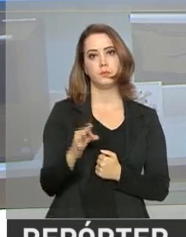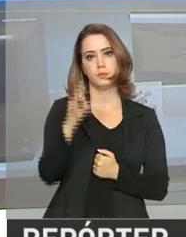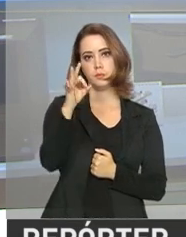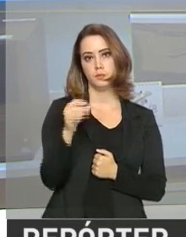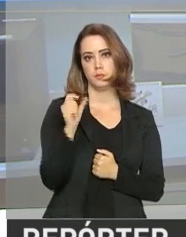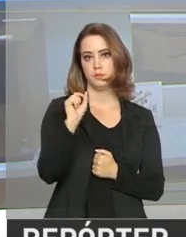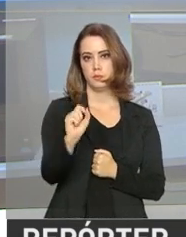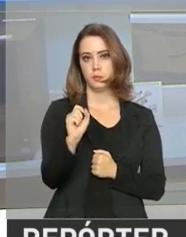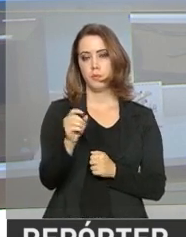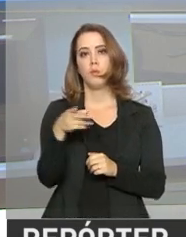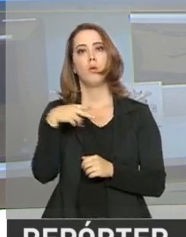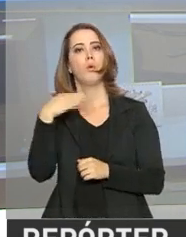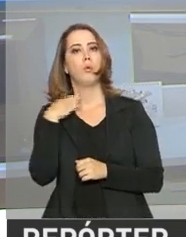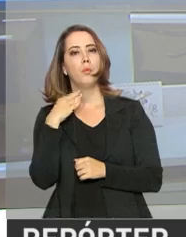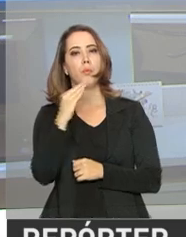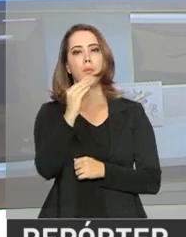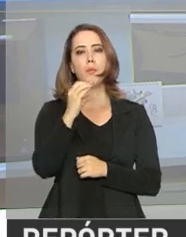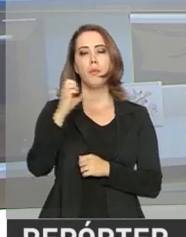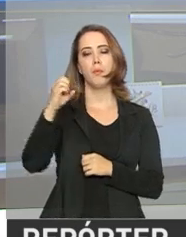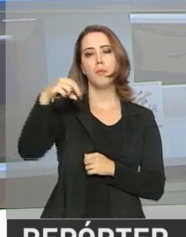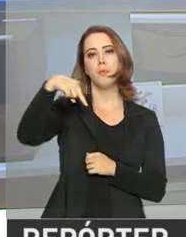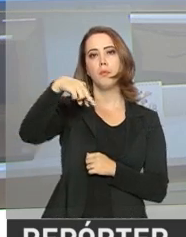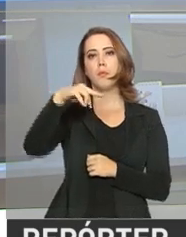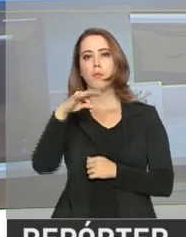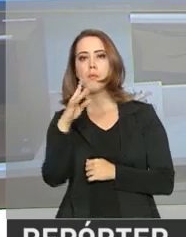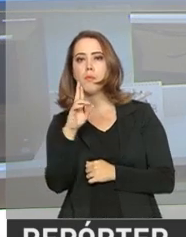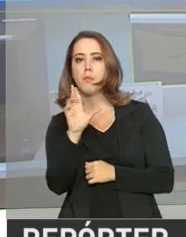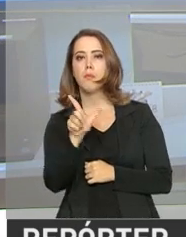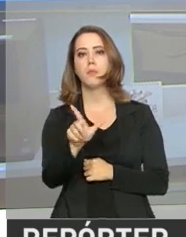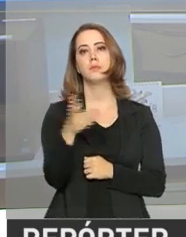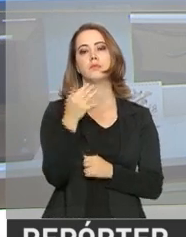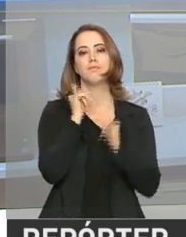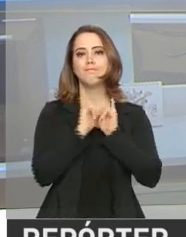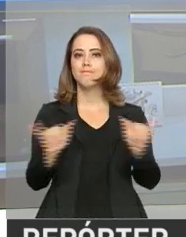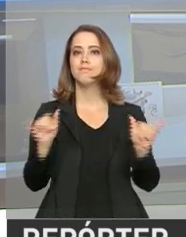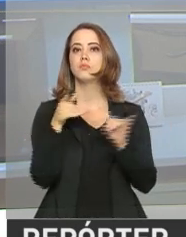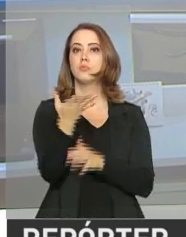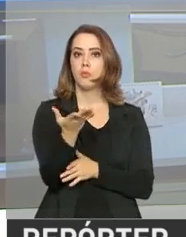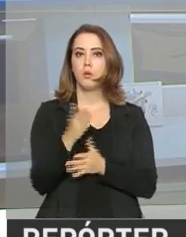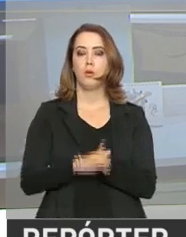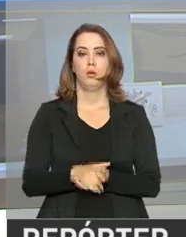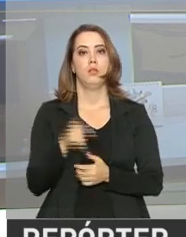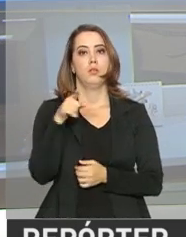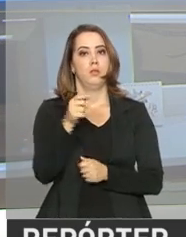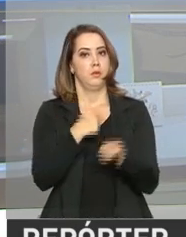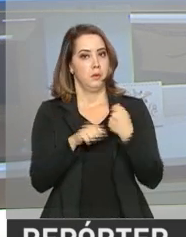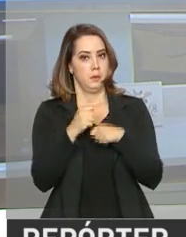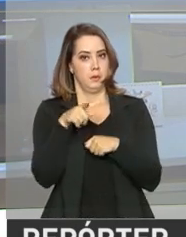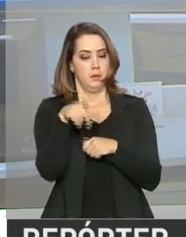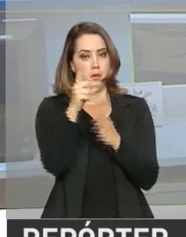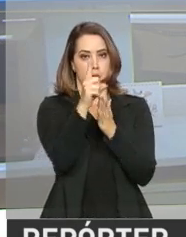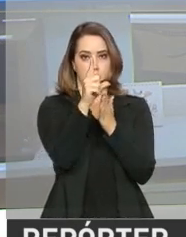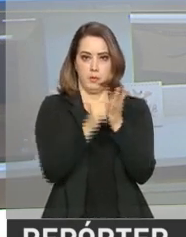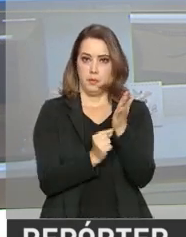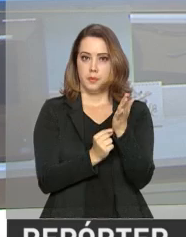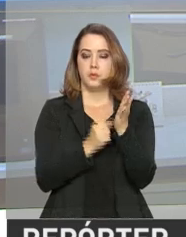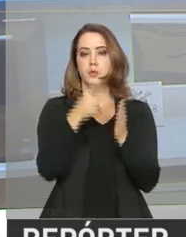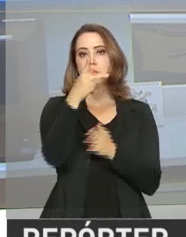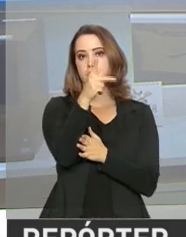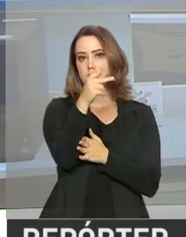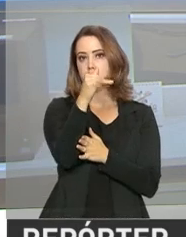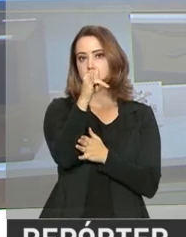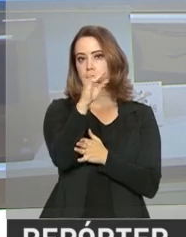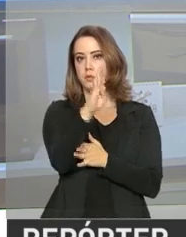boletim Focus do Banco Central que traz a estimativa do mercado financeiro paraa economia a redução do PIB também deve ficar abaixo do